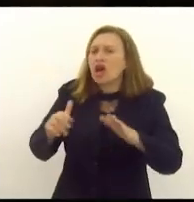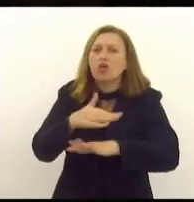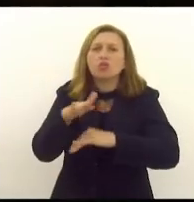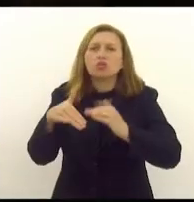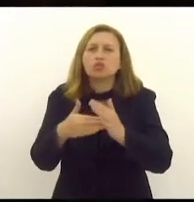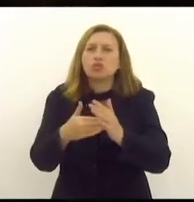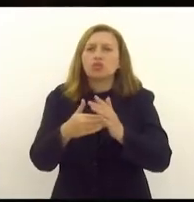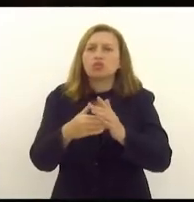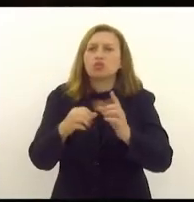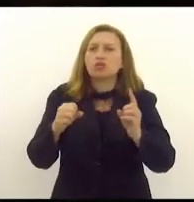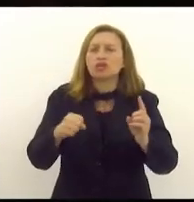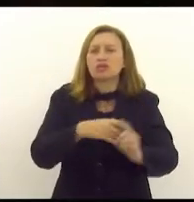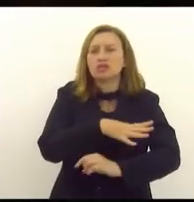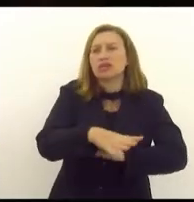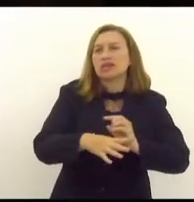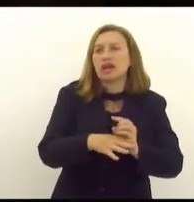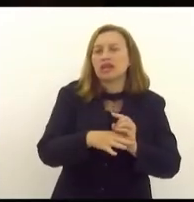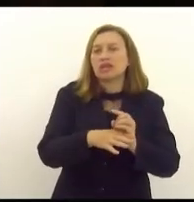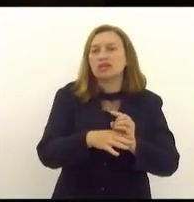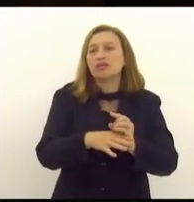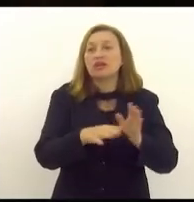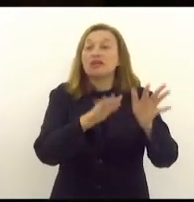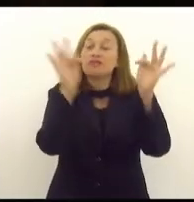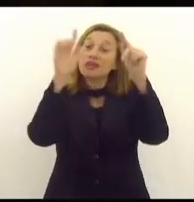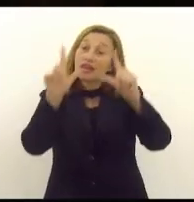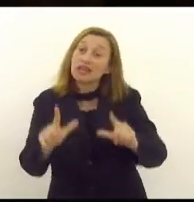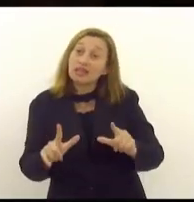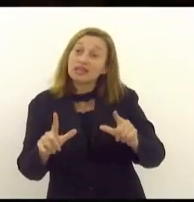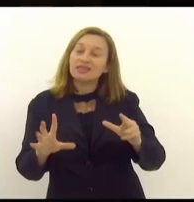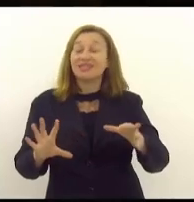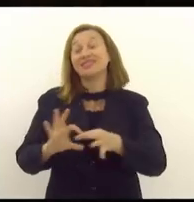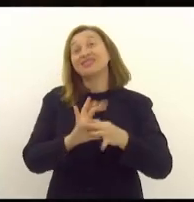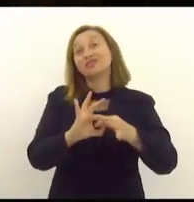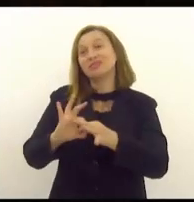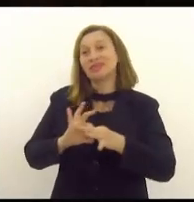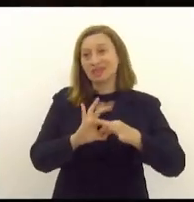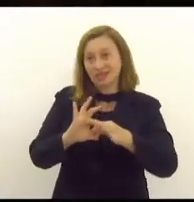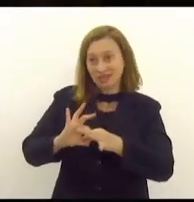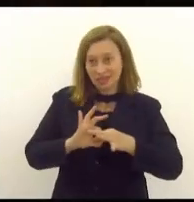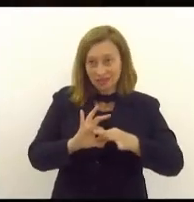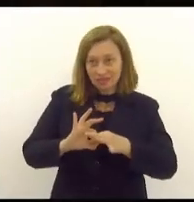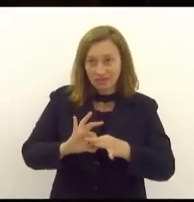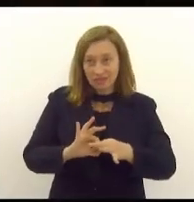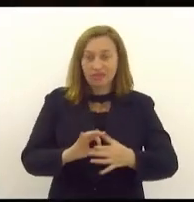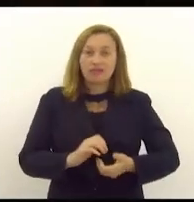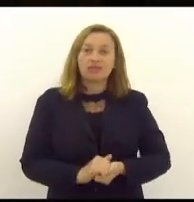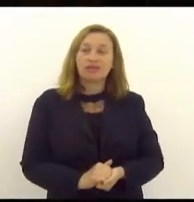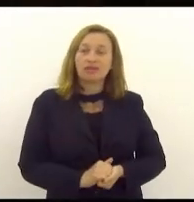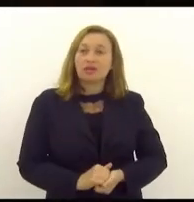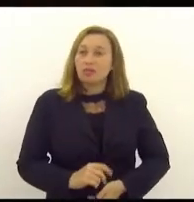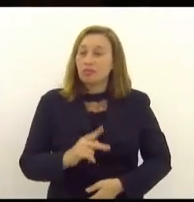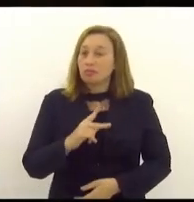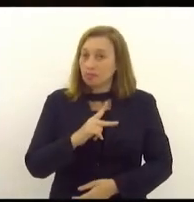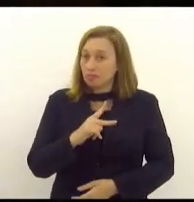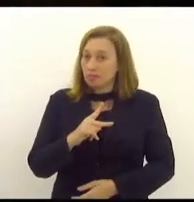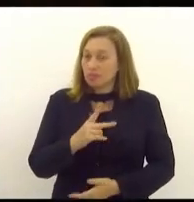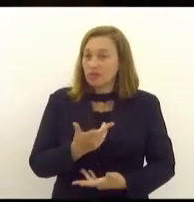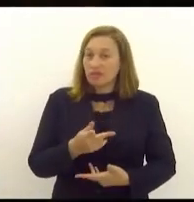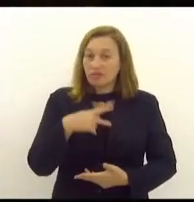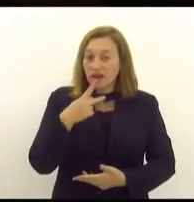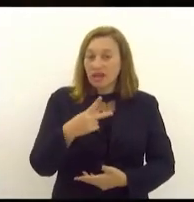cidadãos pudesse me ver felizes em harmonia ela faz propaganda de si própria nesse livro Um dia